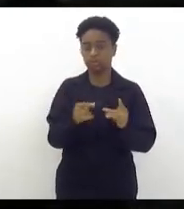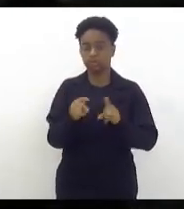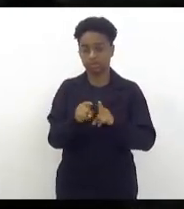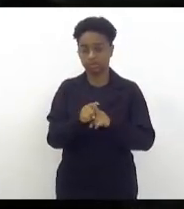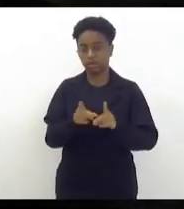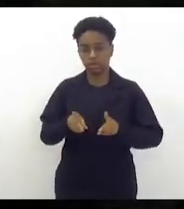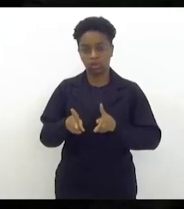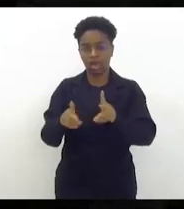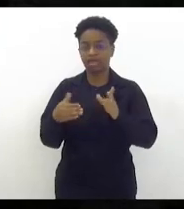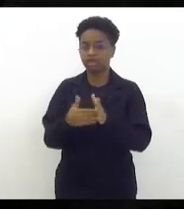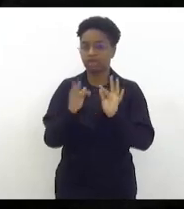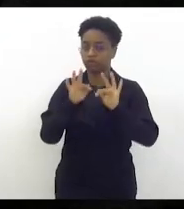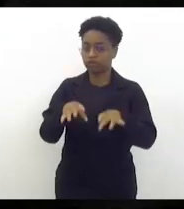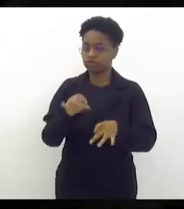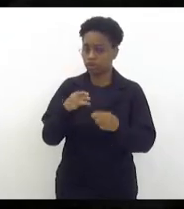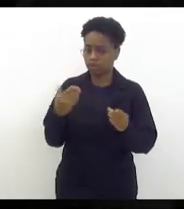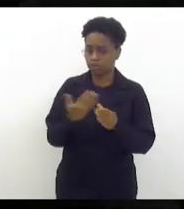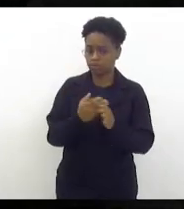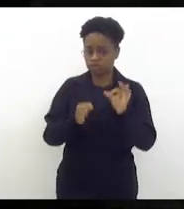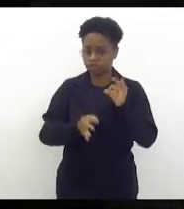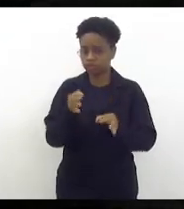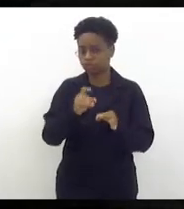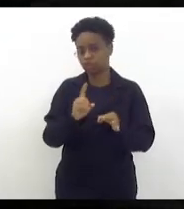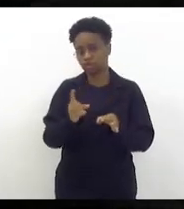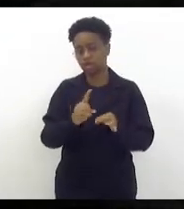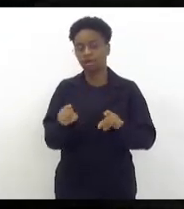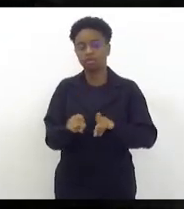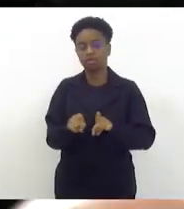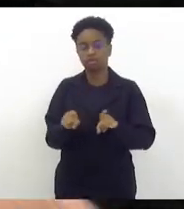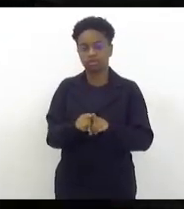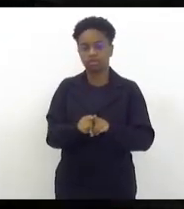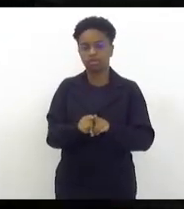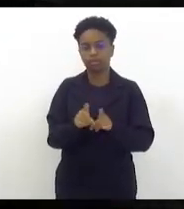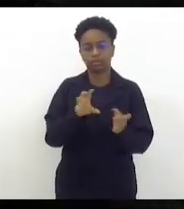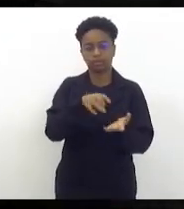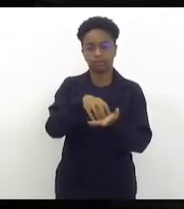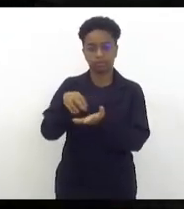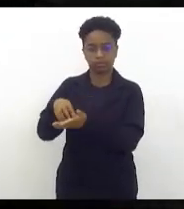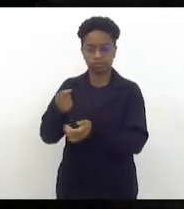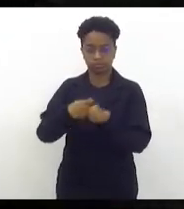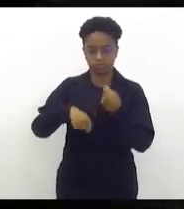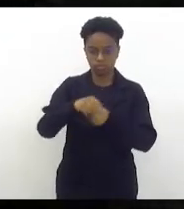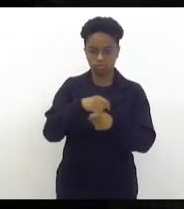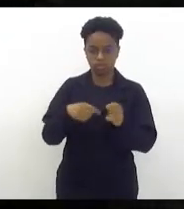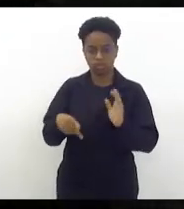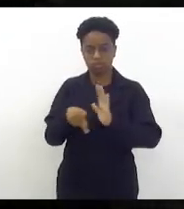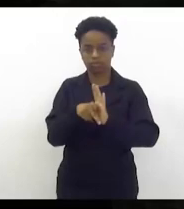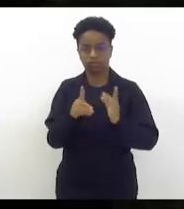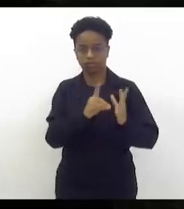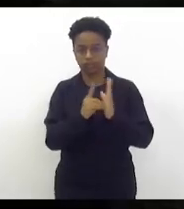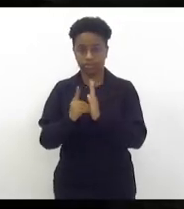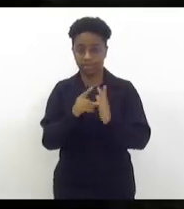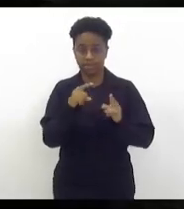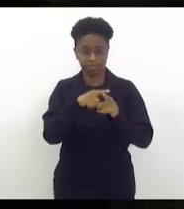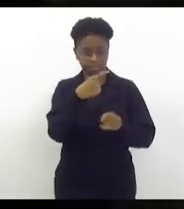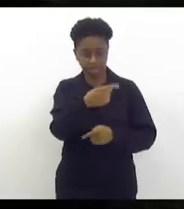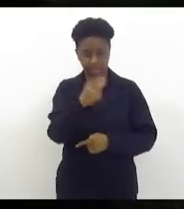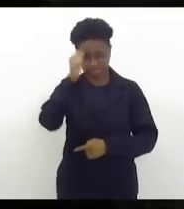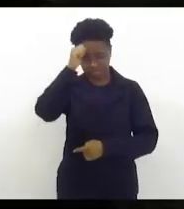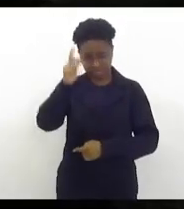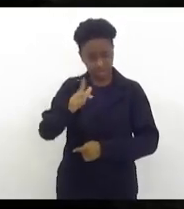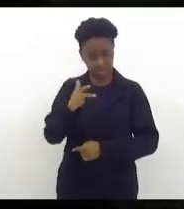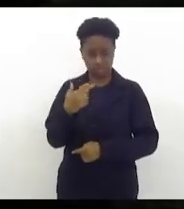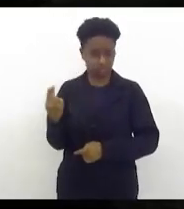até o fim, não só o processo judicial e criminal, mas também nos órgãos administrativos do DETRAN, que um malandro desse não tem